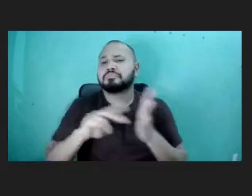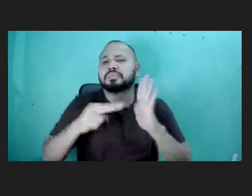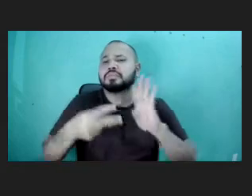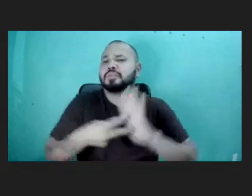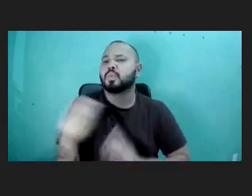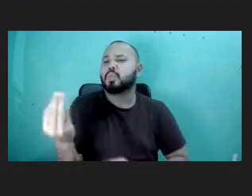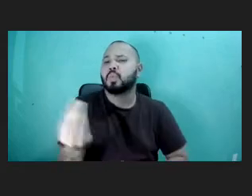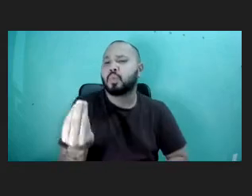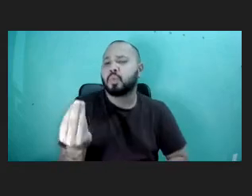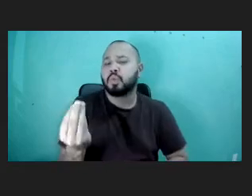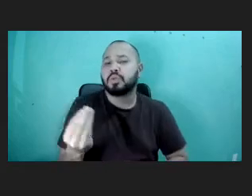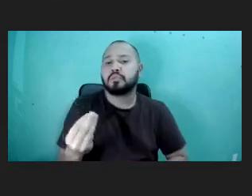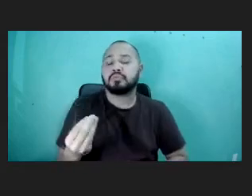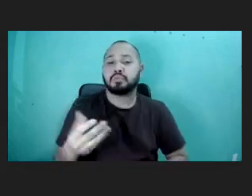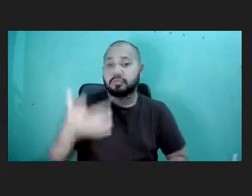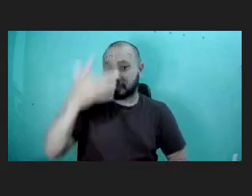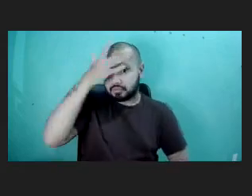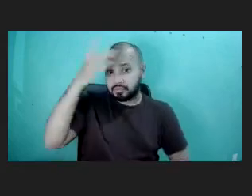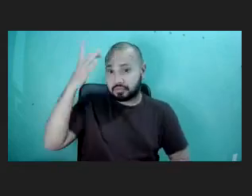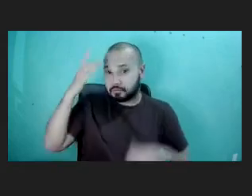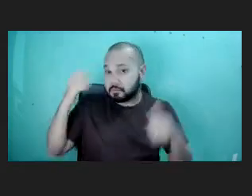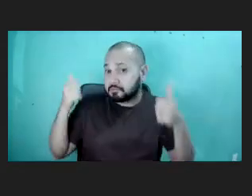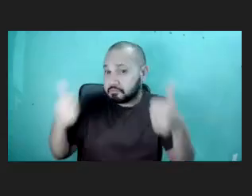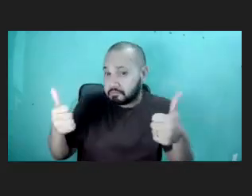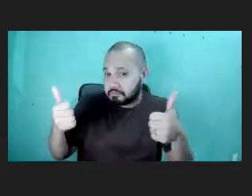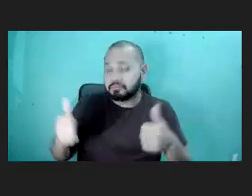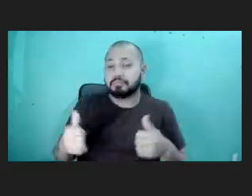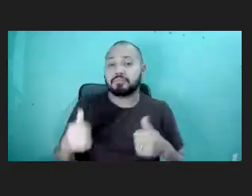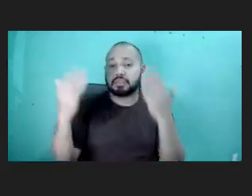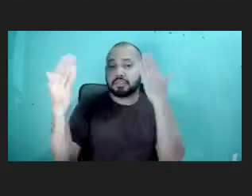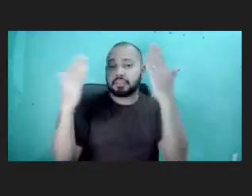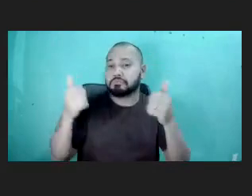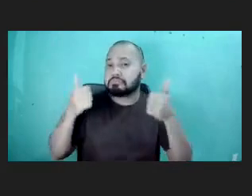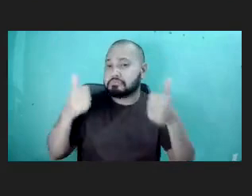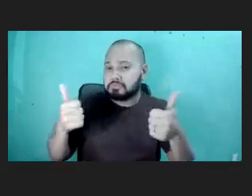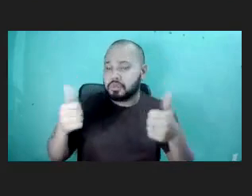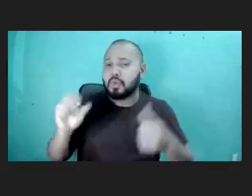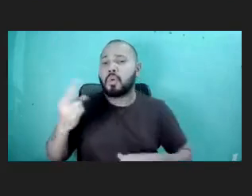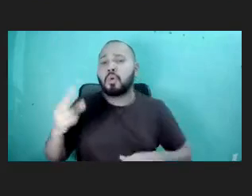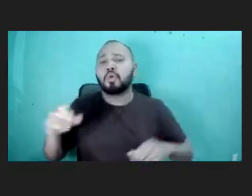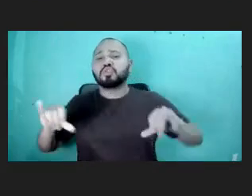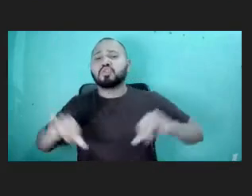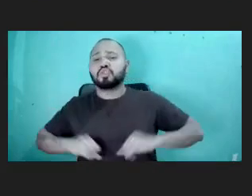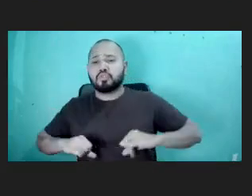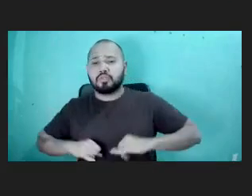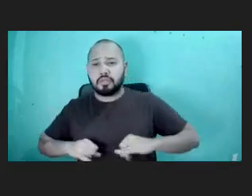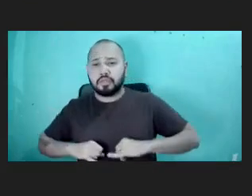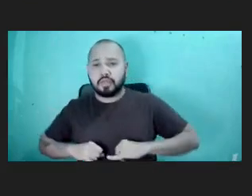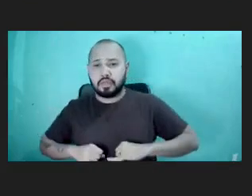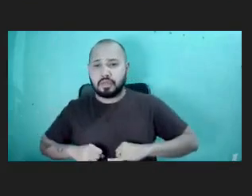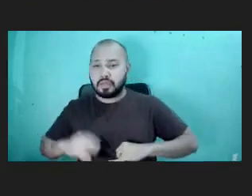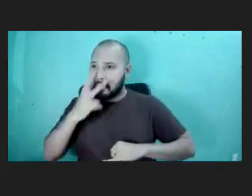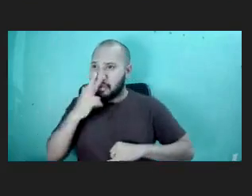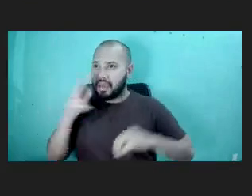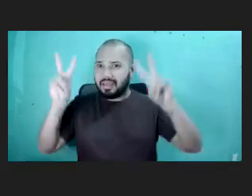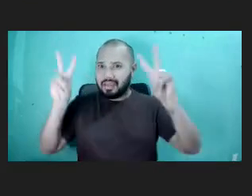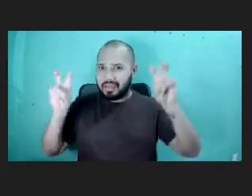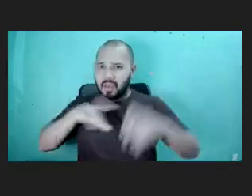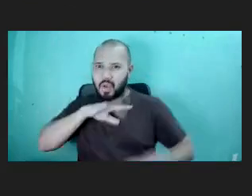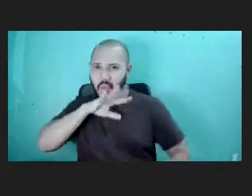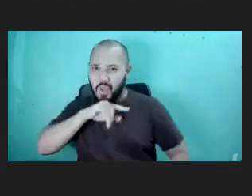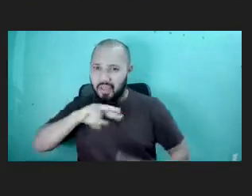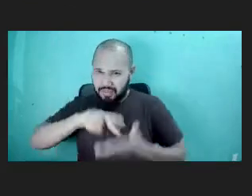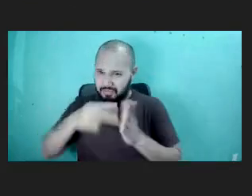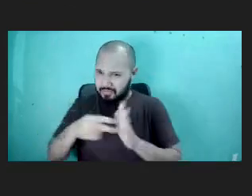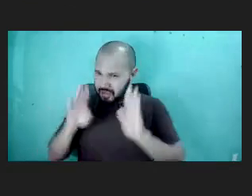exatamente bem-estar psicológico, o que significa sofrimento. Será que sofrimento é só estar em contato com um sentimento, entre aspas, ruim? Ou será que ele é de